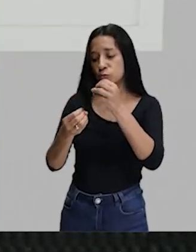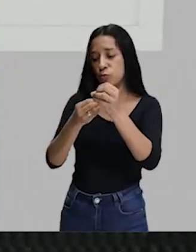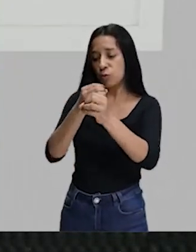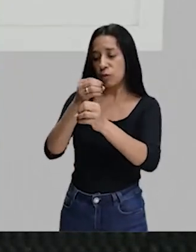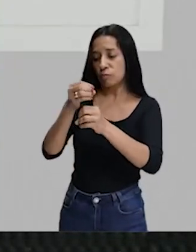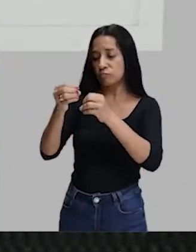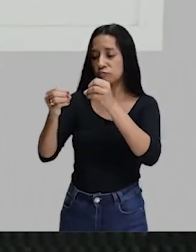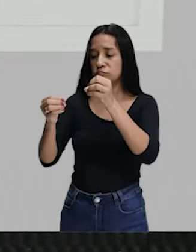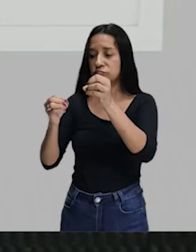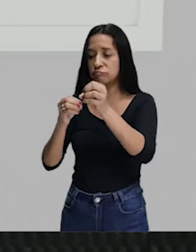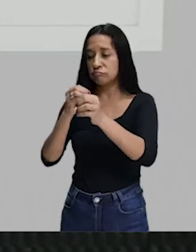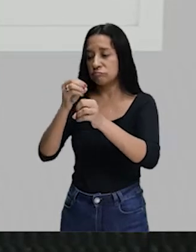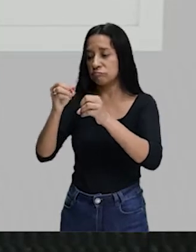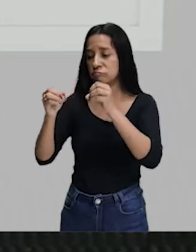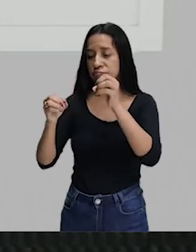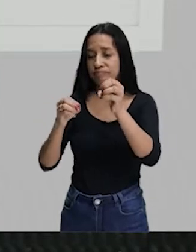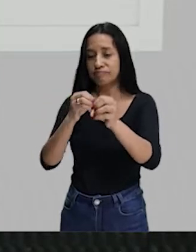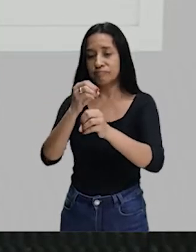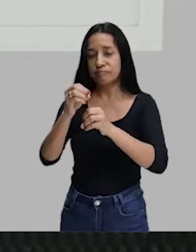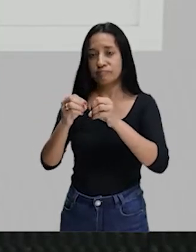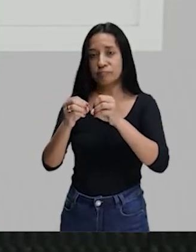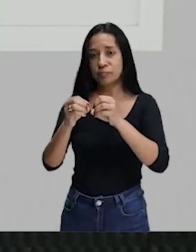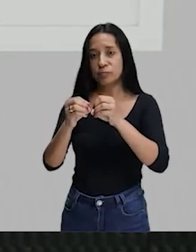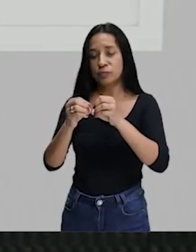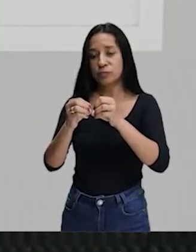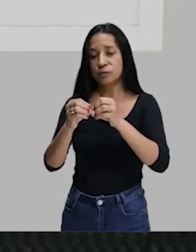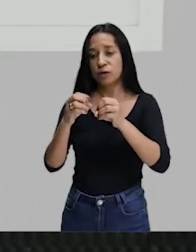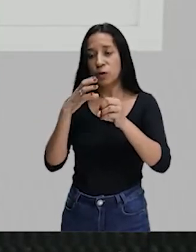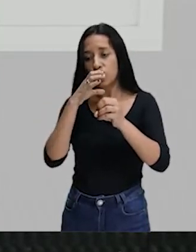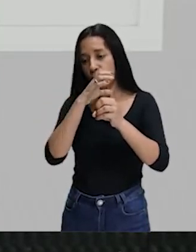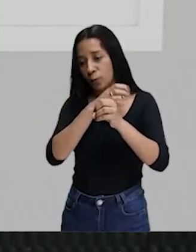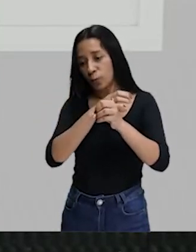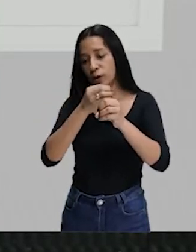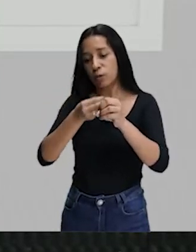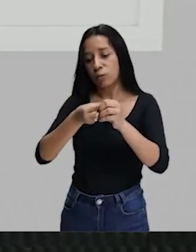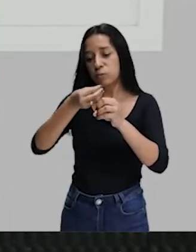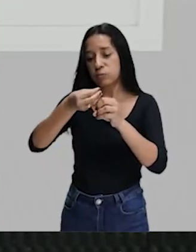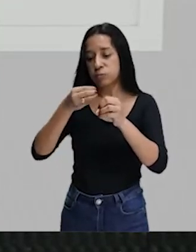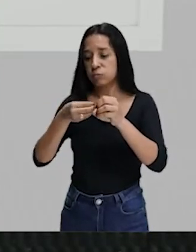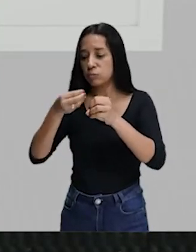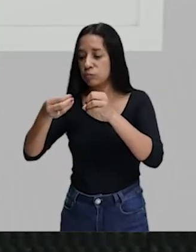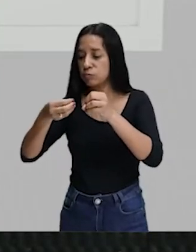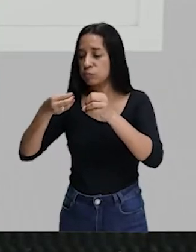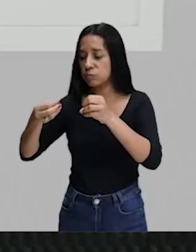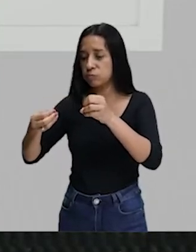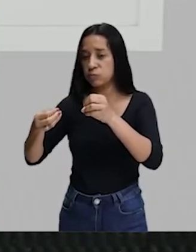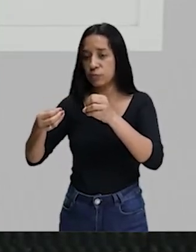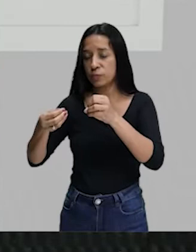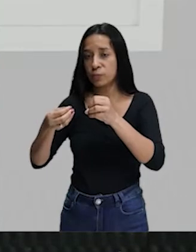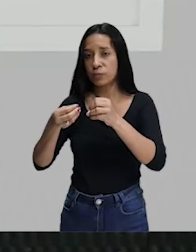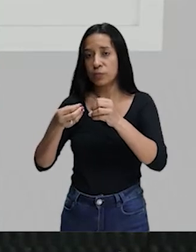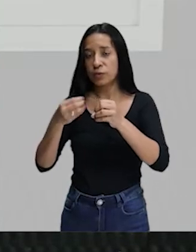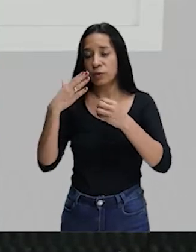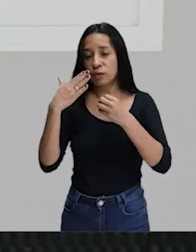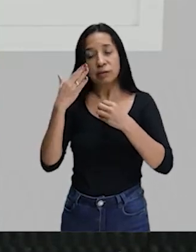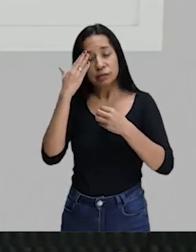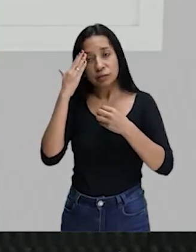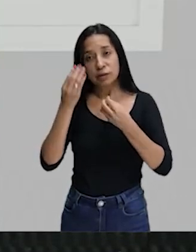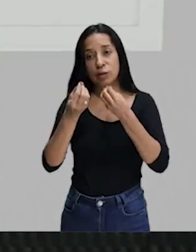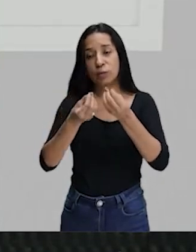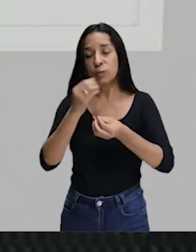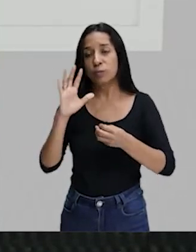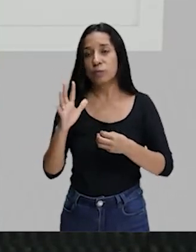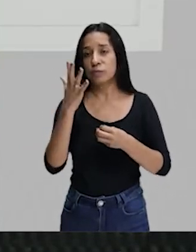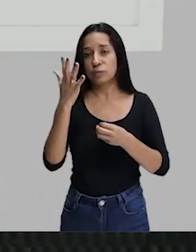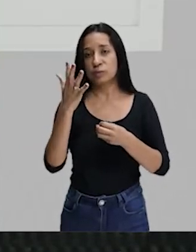molécula a molécula. Ok? Então, esse calor ele vai ser entregue aí molécula a molécula. Então, vamos entender como é que acontece.